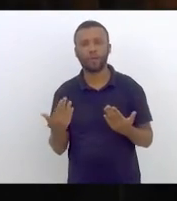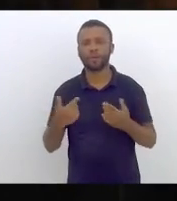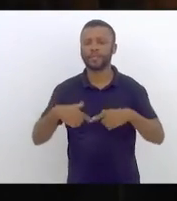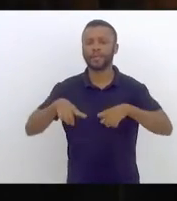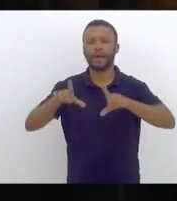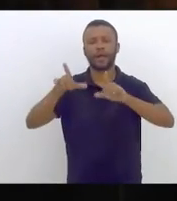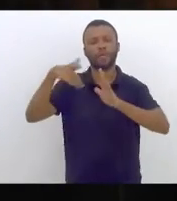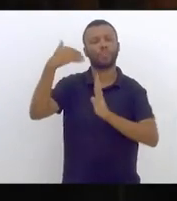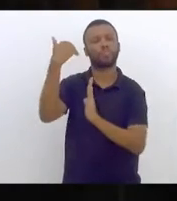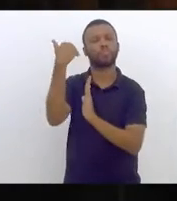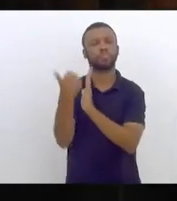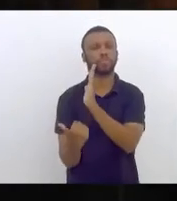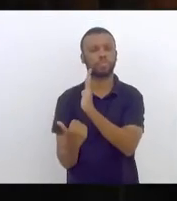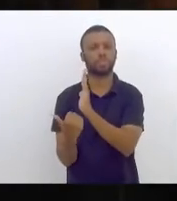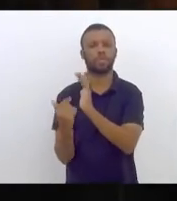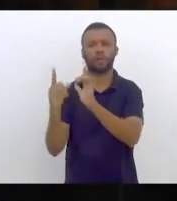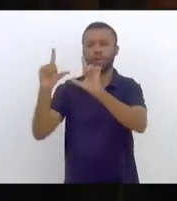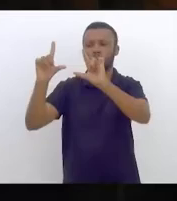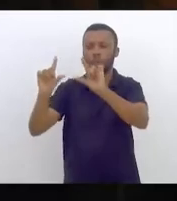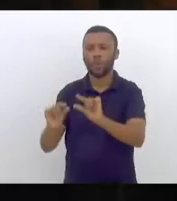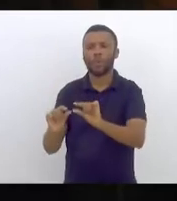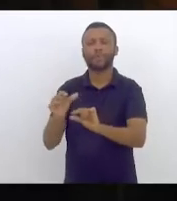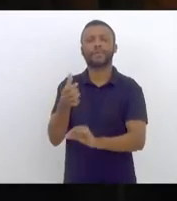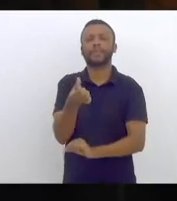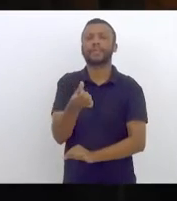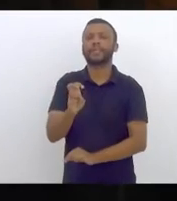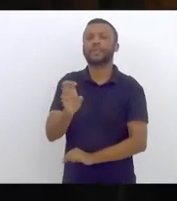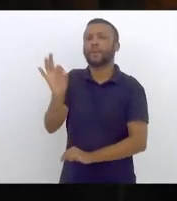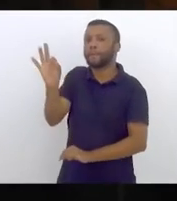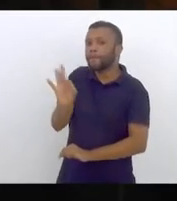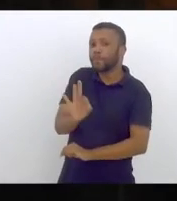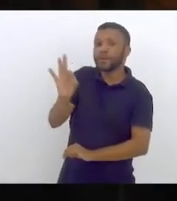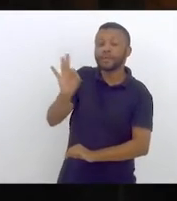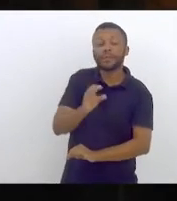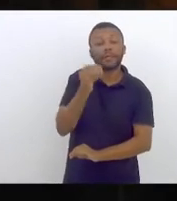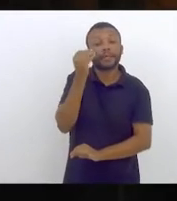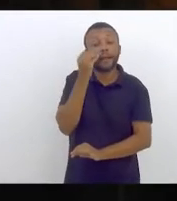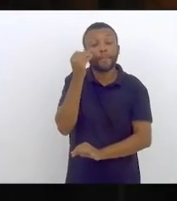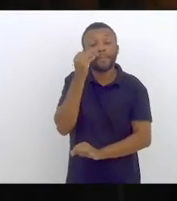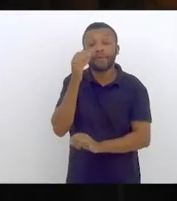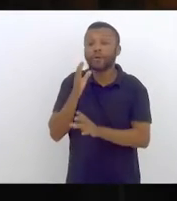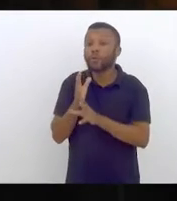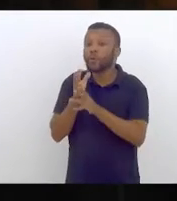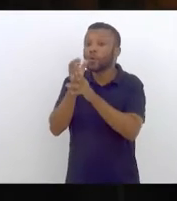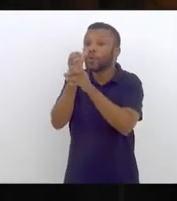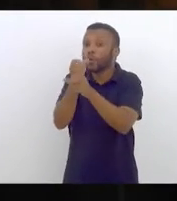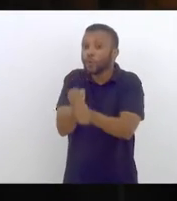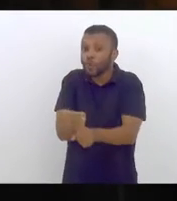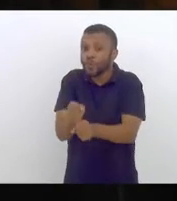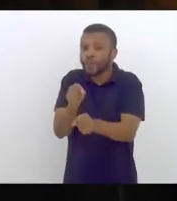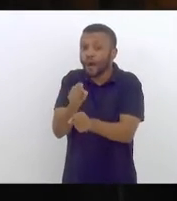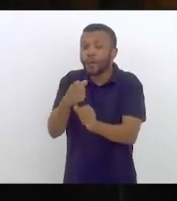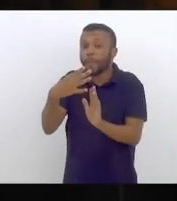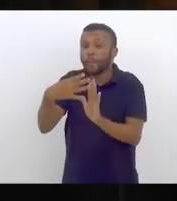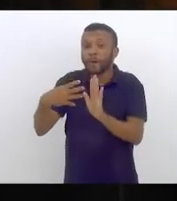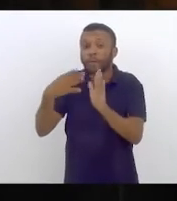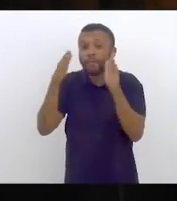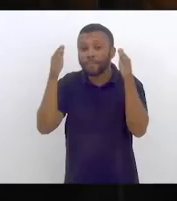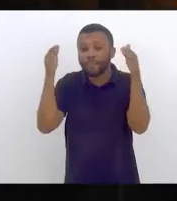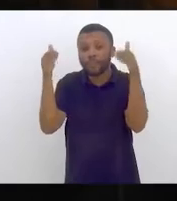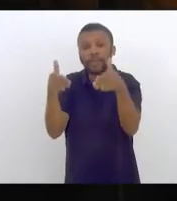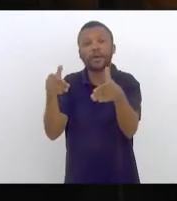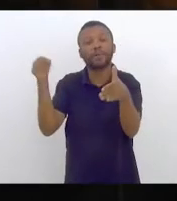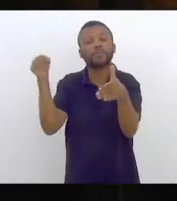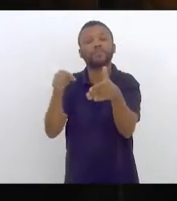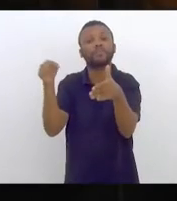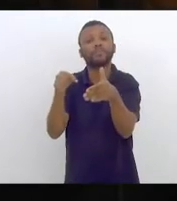redução drástica de quase 65% na previsão orçamentária para os programas voltados à alimentação